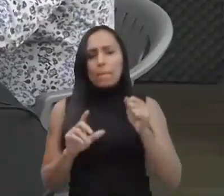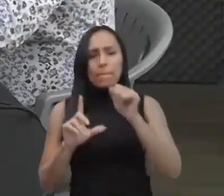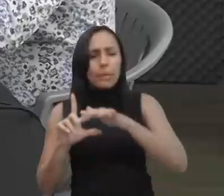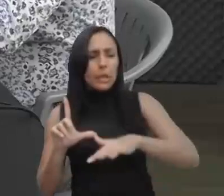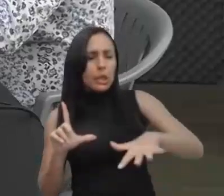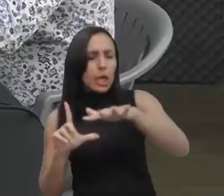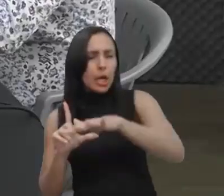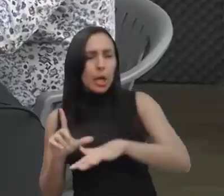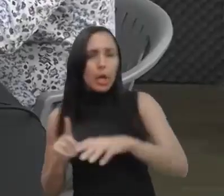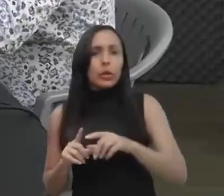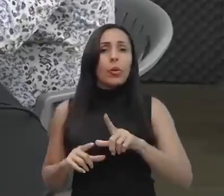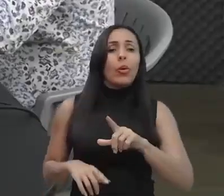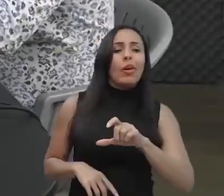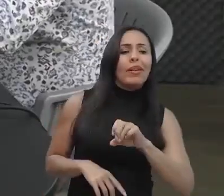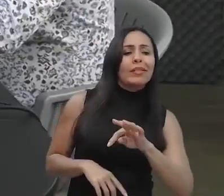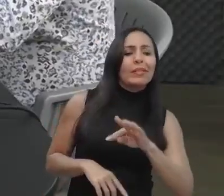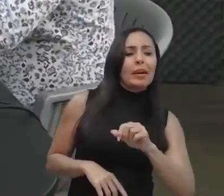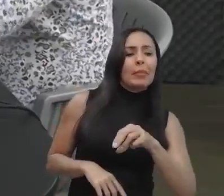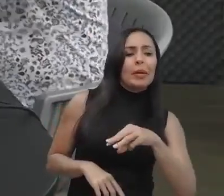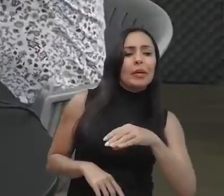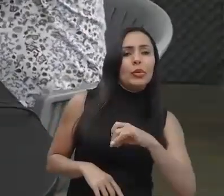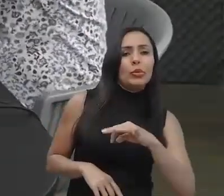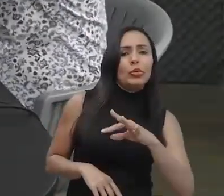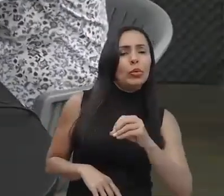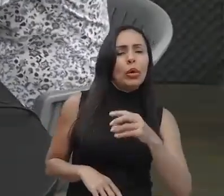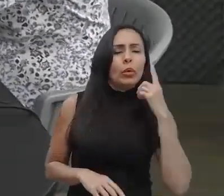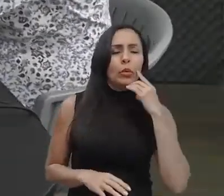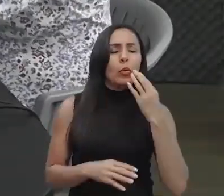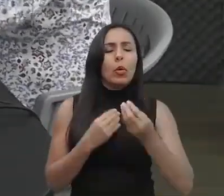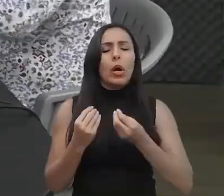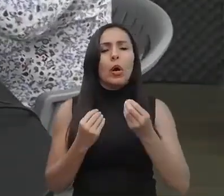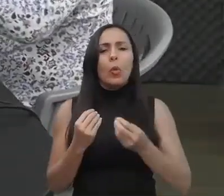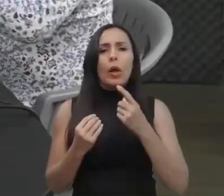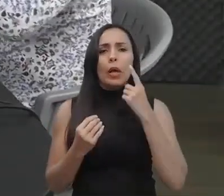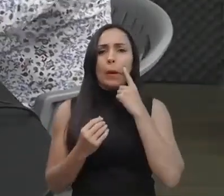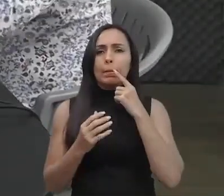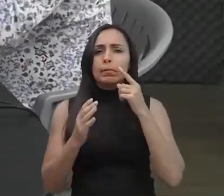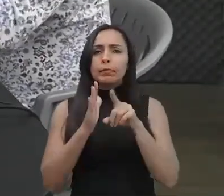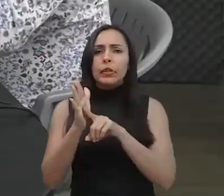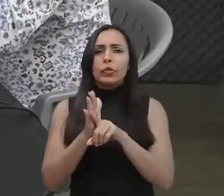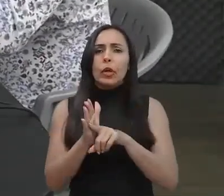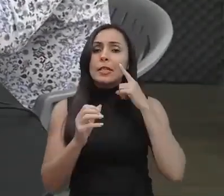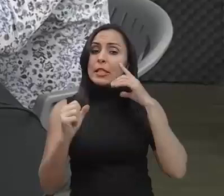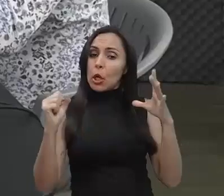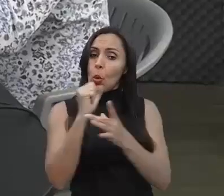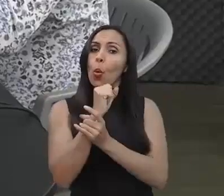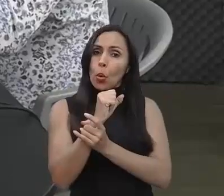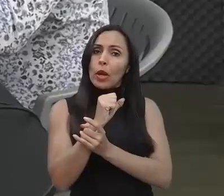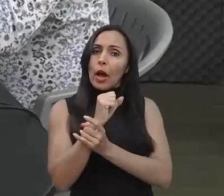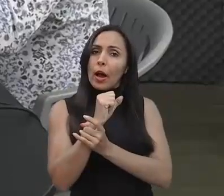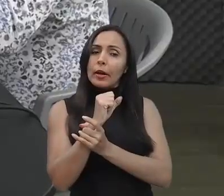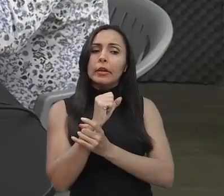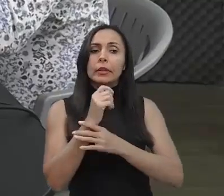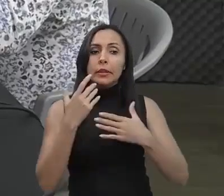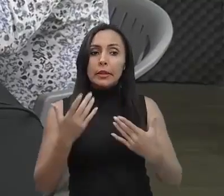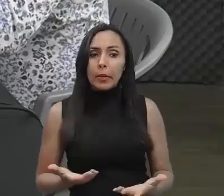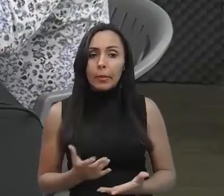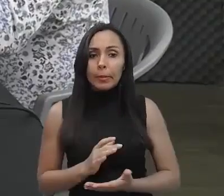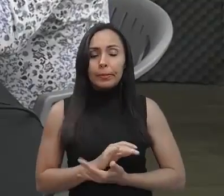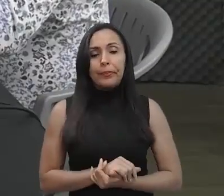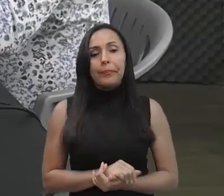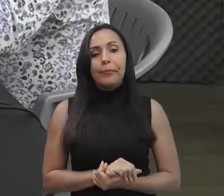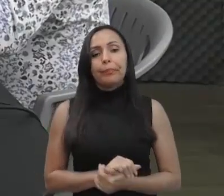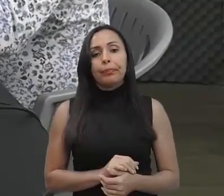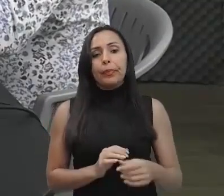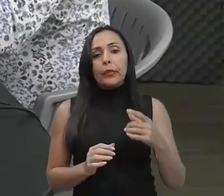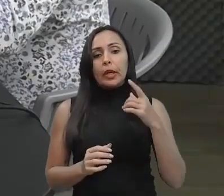Estudante poder identificar e poder saber qual é a fonte segura onde é que ele pode buscar essa informação ISO isso e essas eletivas que o pessoal faz nas